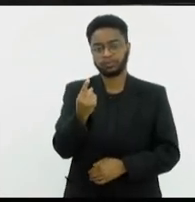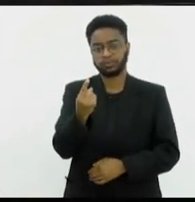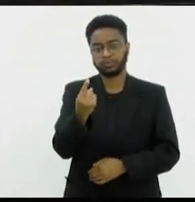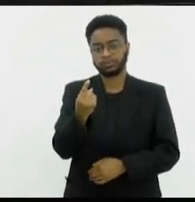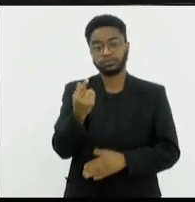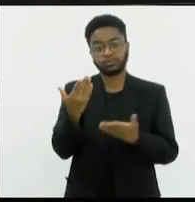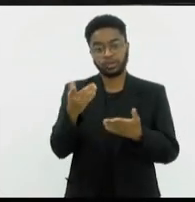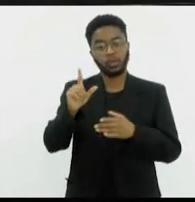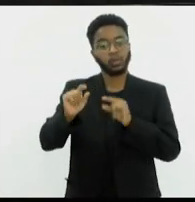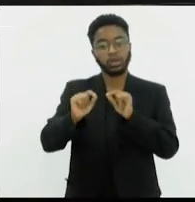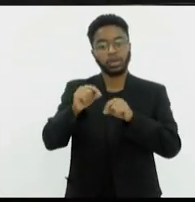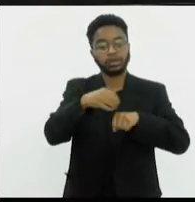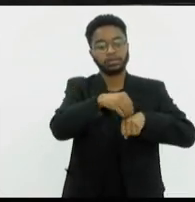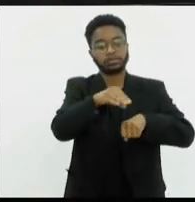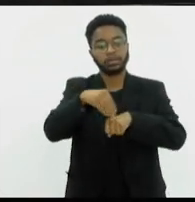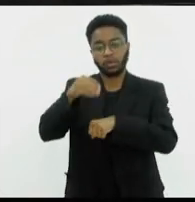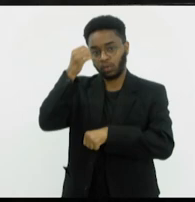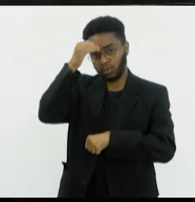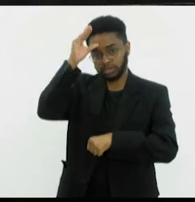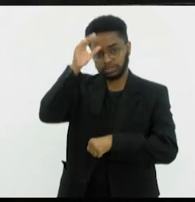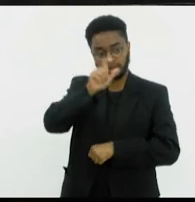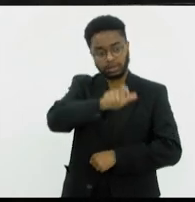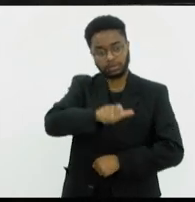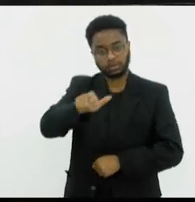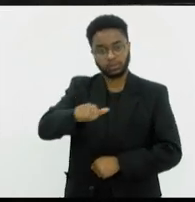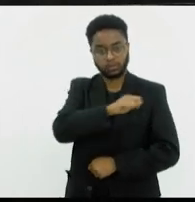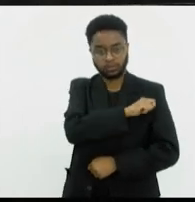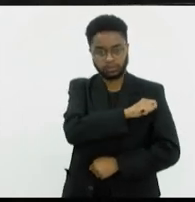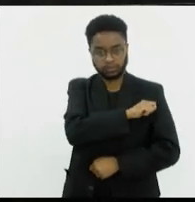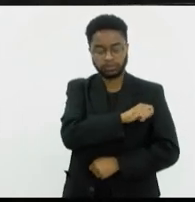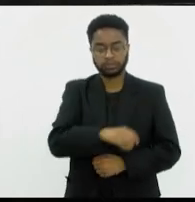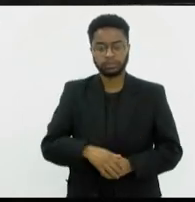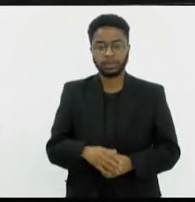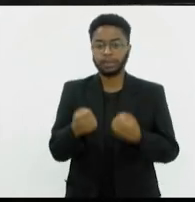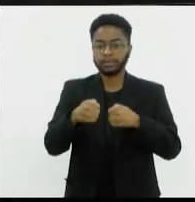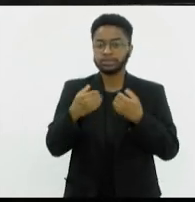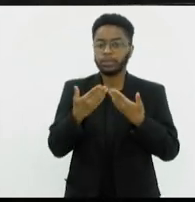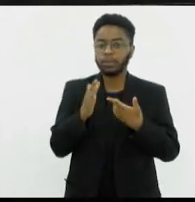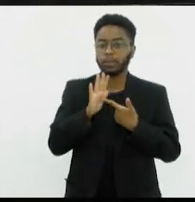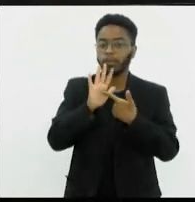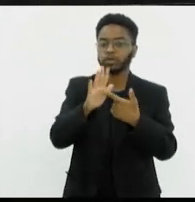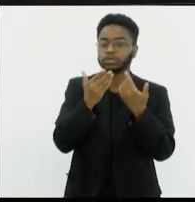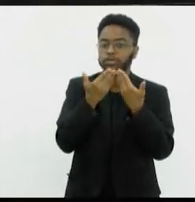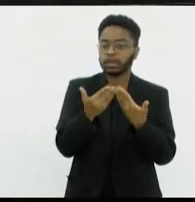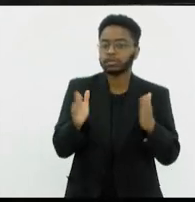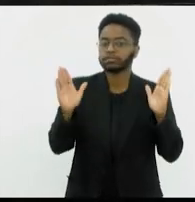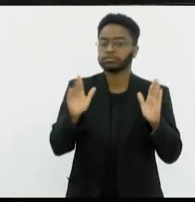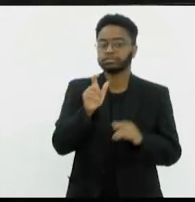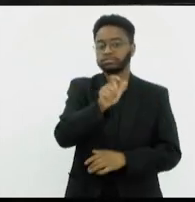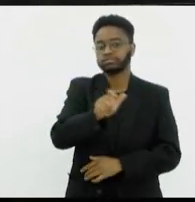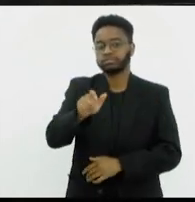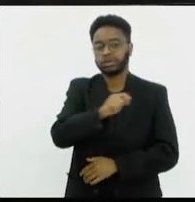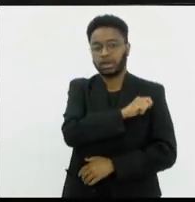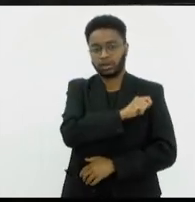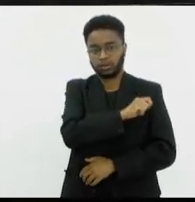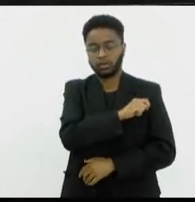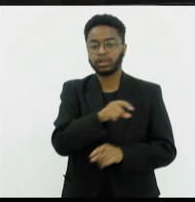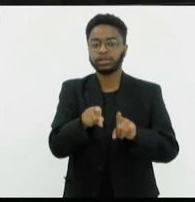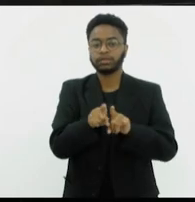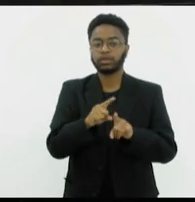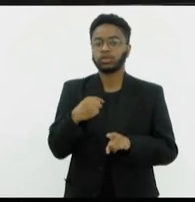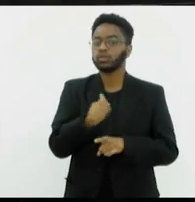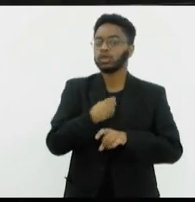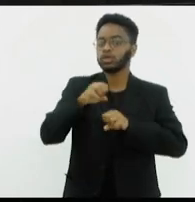transferir conhecimento para os nossos alunos. É abrir horizontes para os nossos alunos. É tornar a nossa